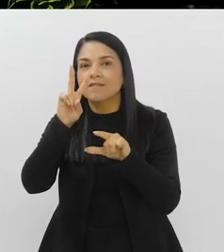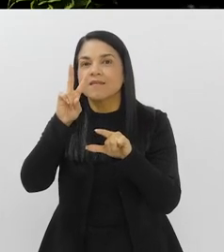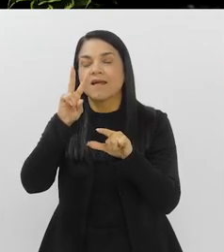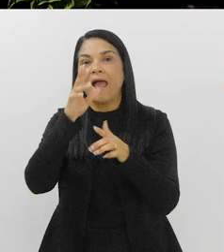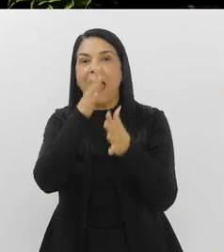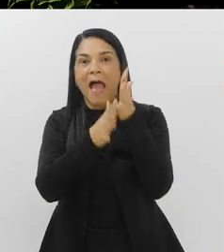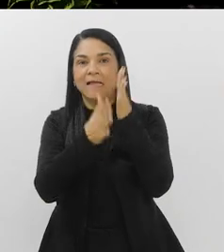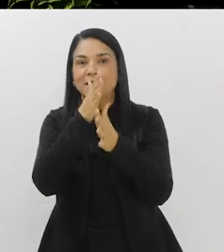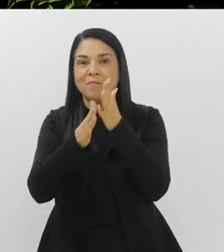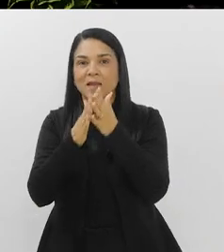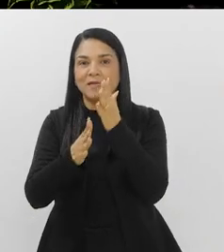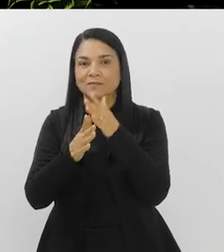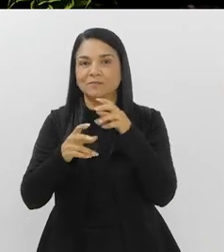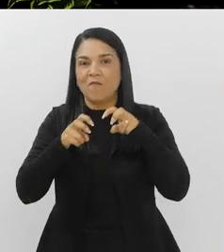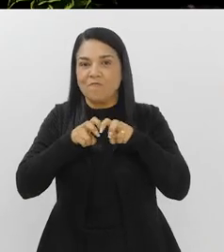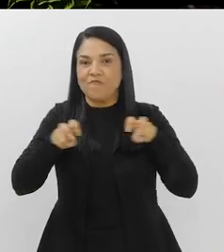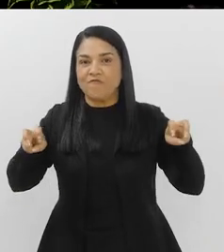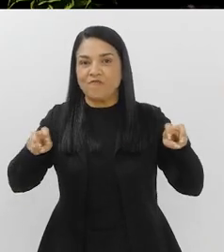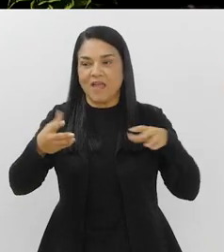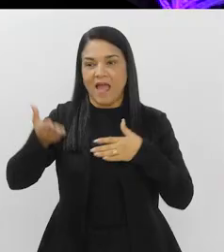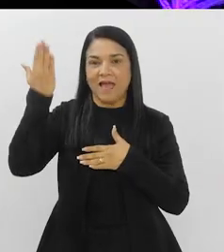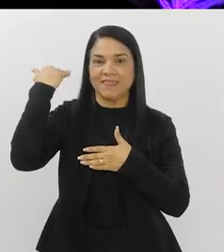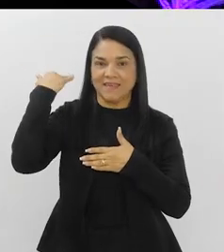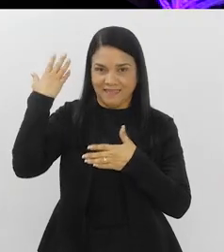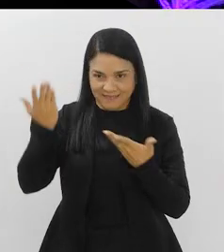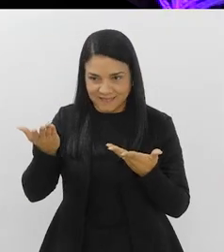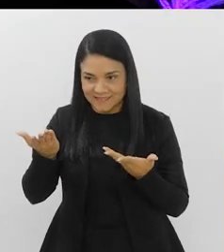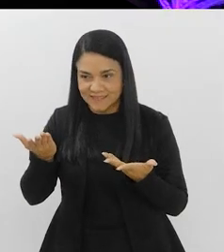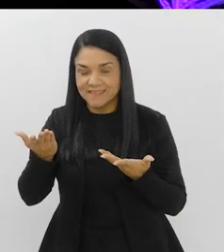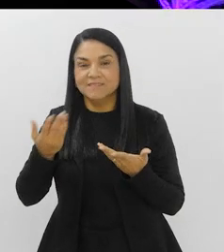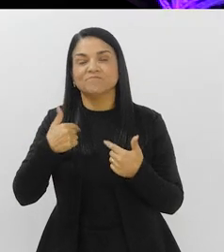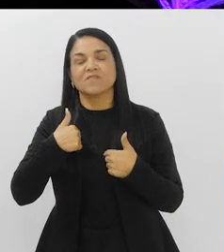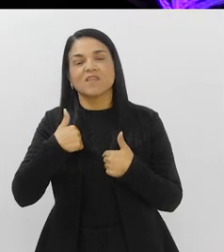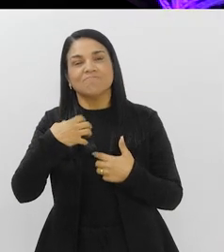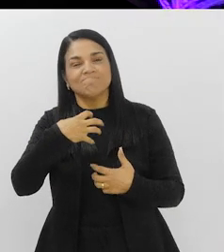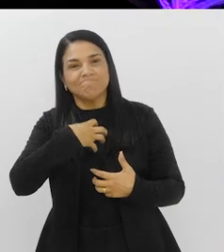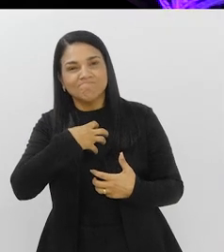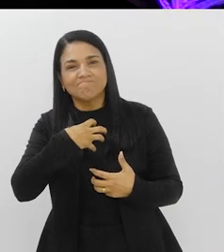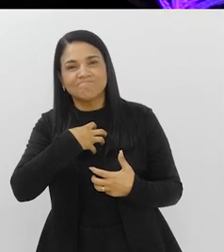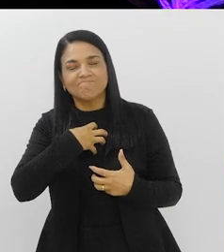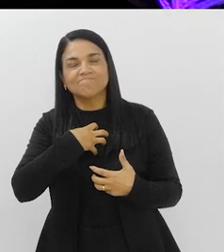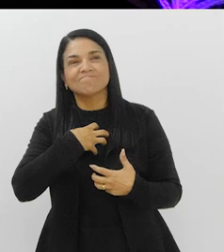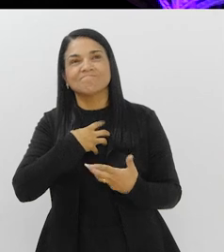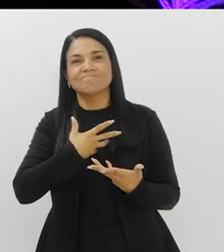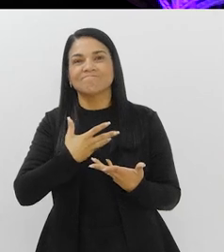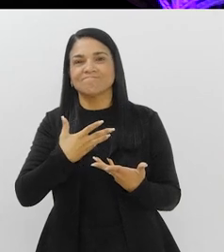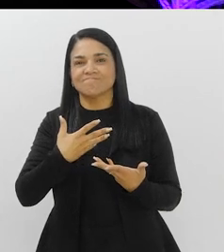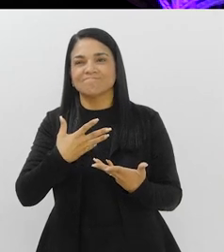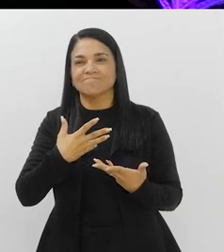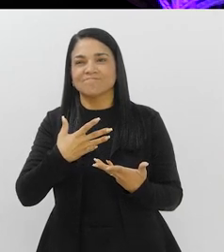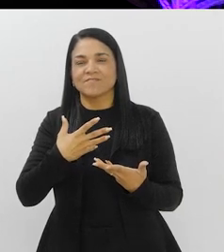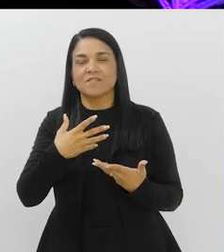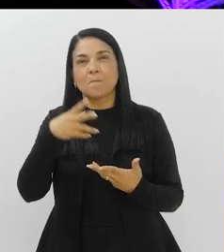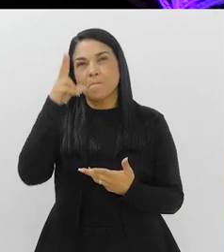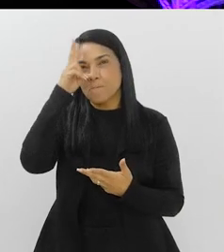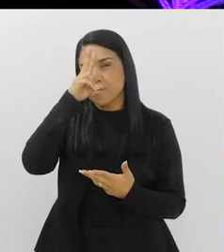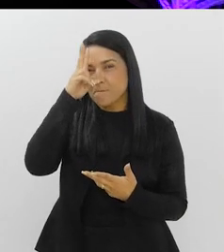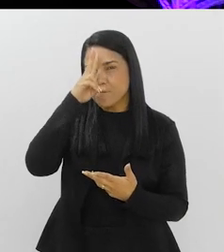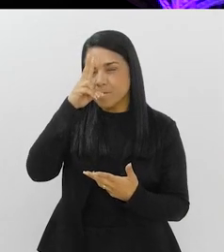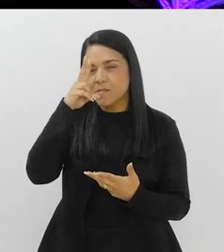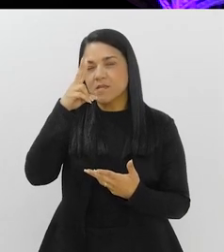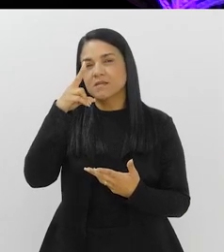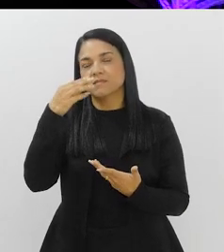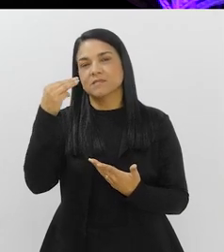atrapalhando todo mundo que tava atrás assistir né e uma das coisas que eu tenho com muita são são né tem algumas